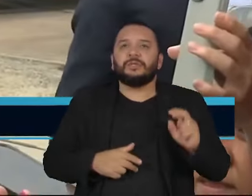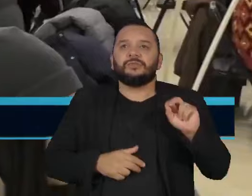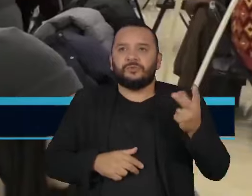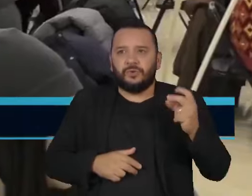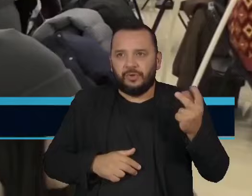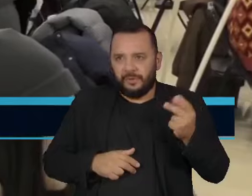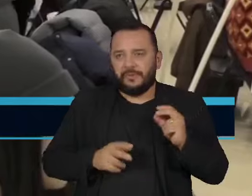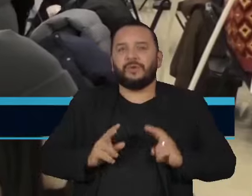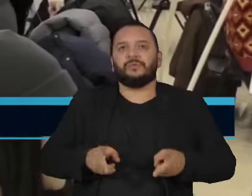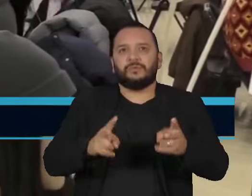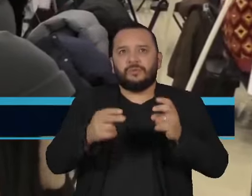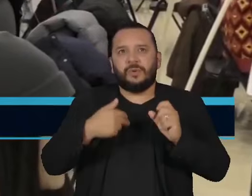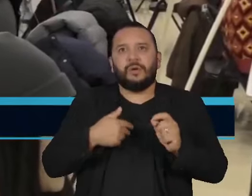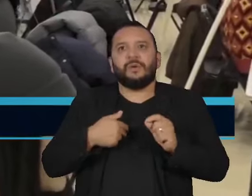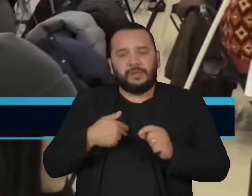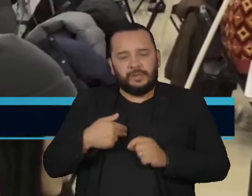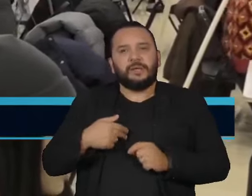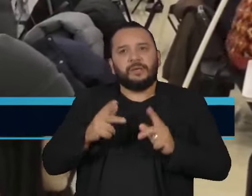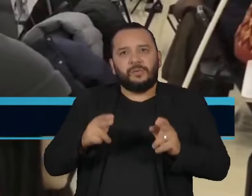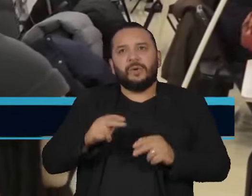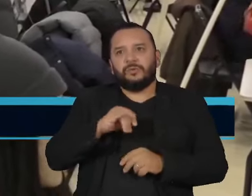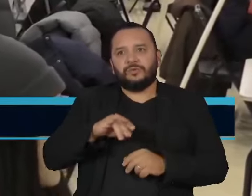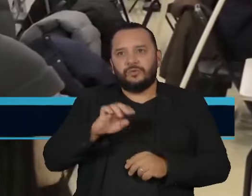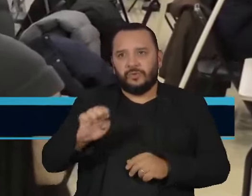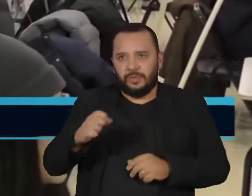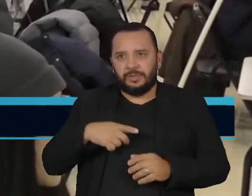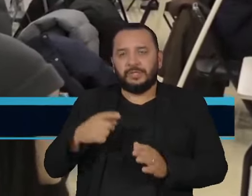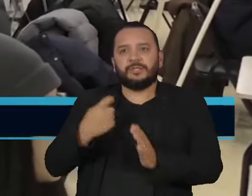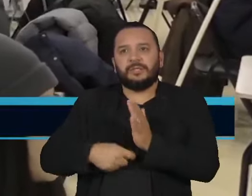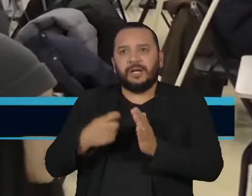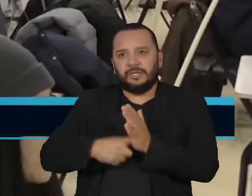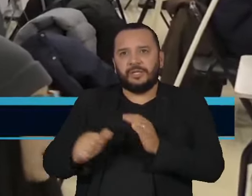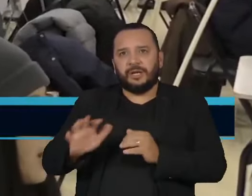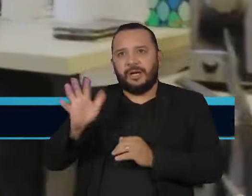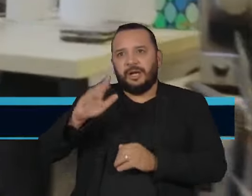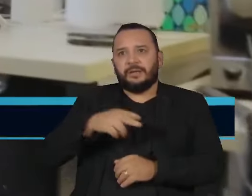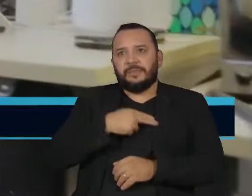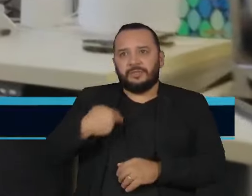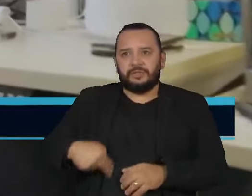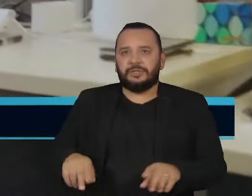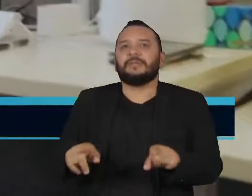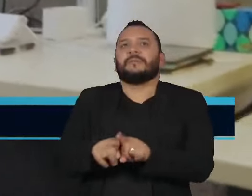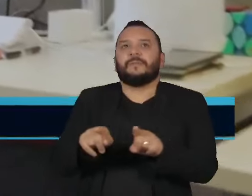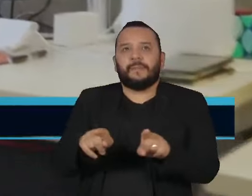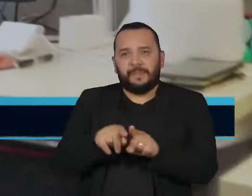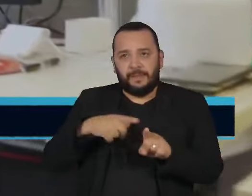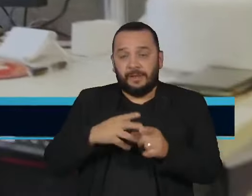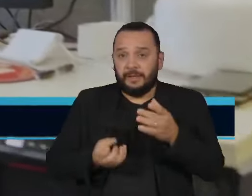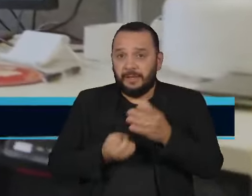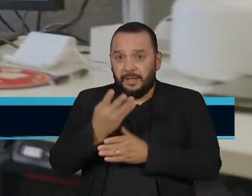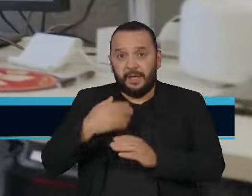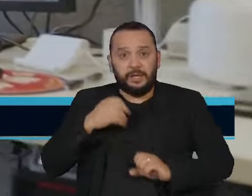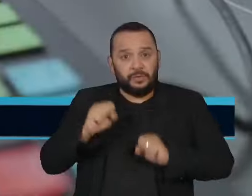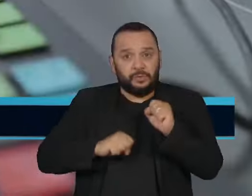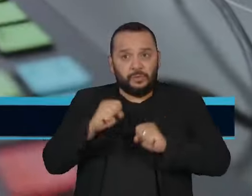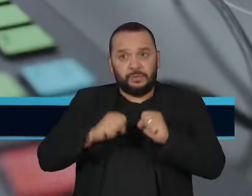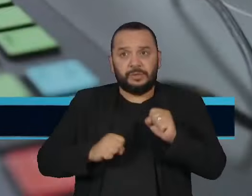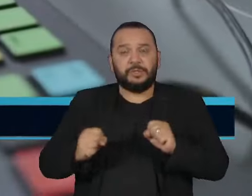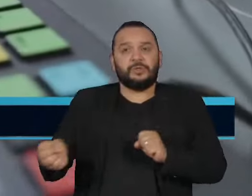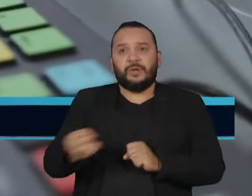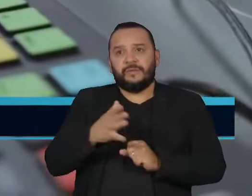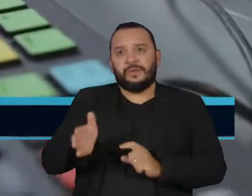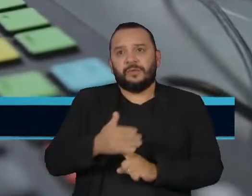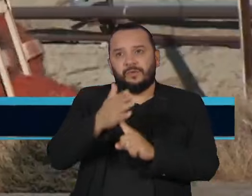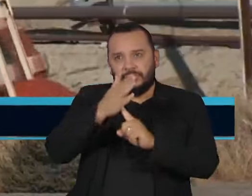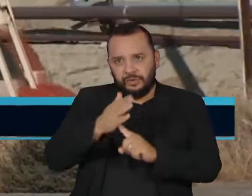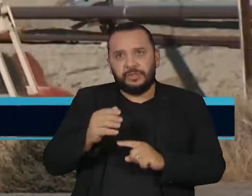Bidenomics. Tarifas altas para a China e incentivos fiscais para a implantação de indústrias de nova tecnologia nos